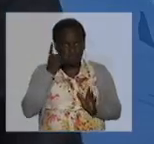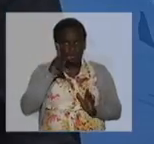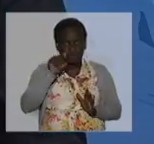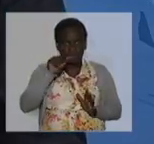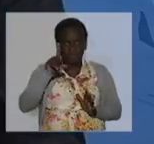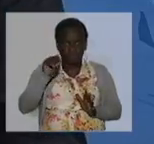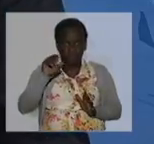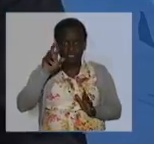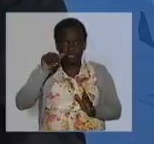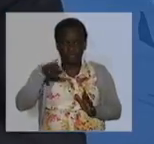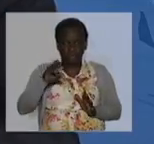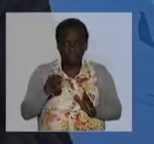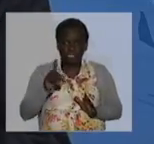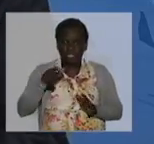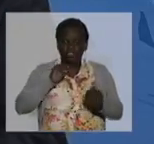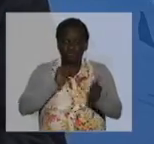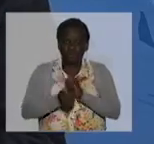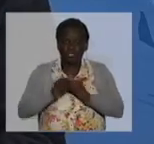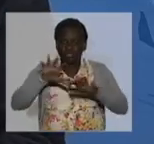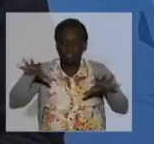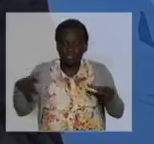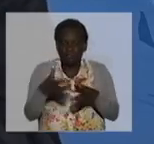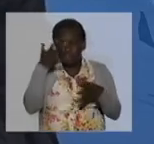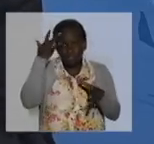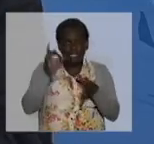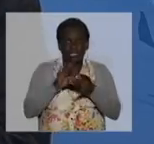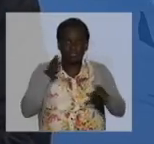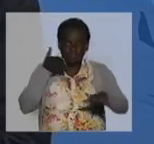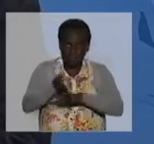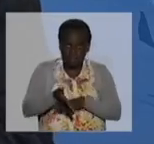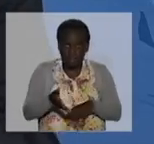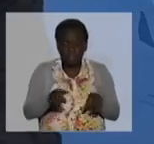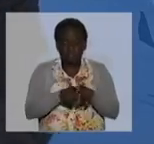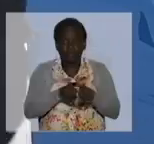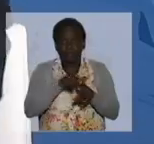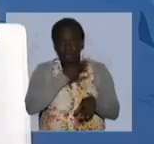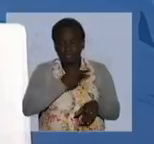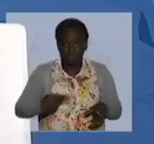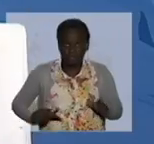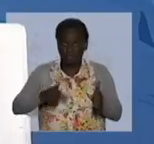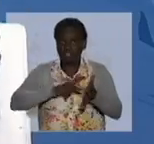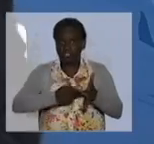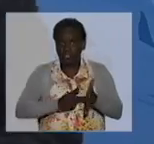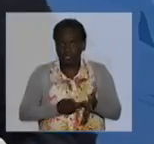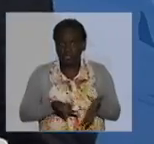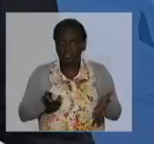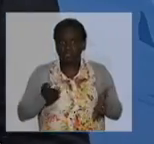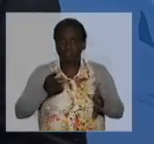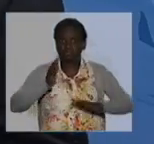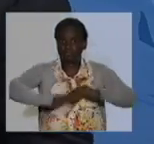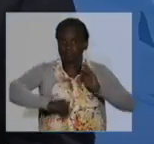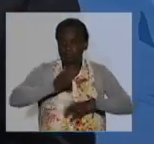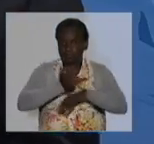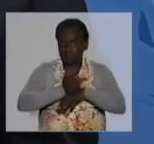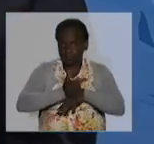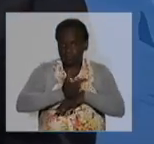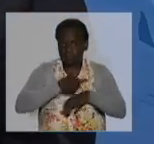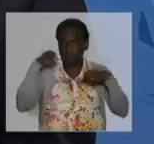lado, que é o deputado Paulo Ramos, da massificação para o esporte. E também com o presidente do